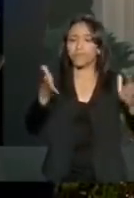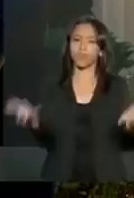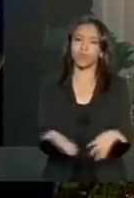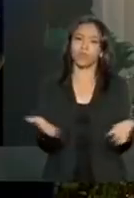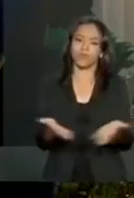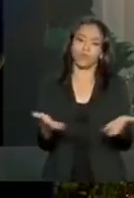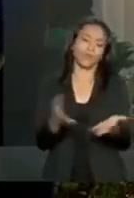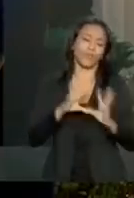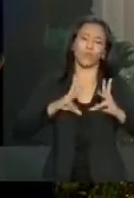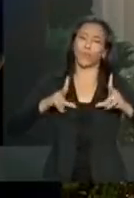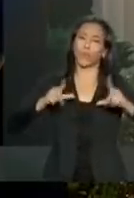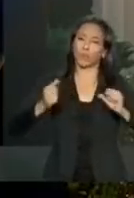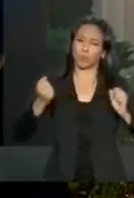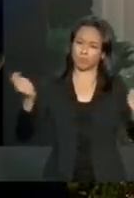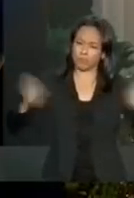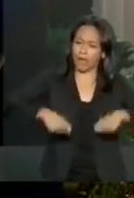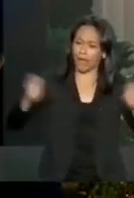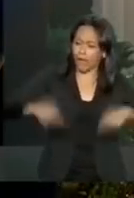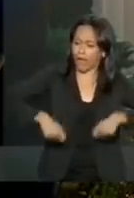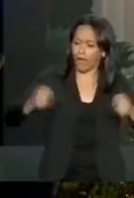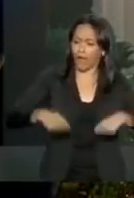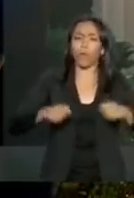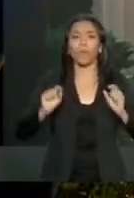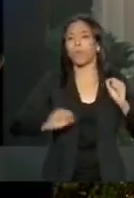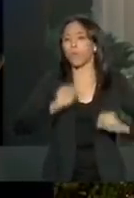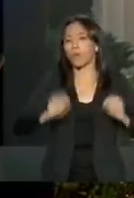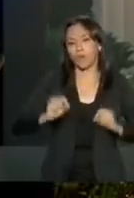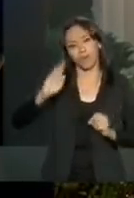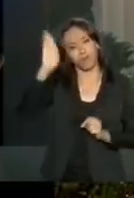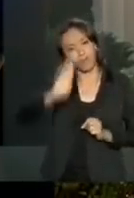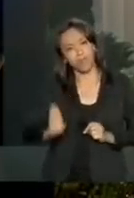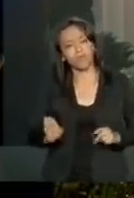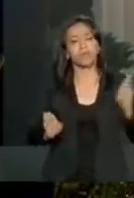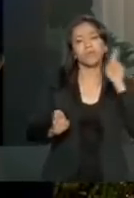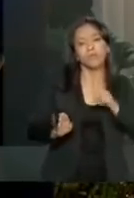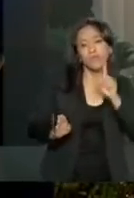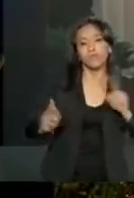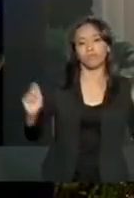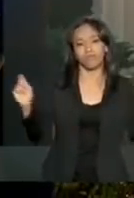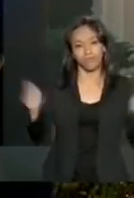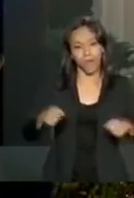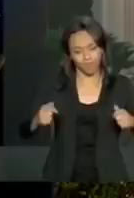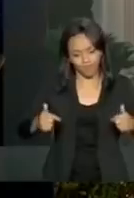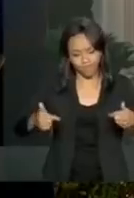vasto potencial que existe entre o Brasil e os Estados Unidos.